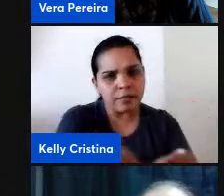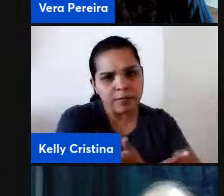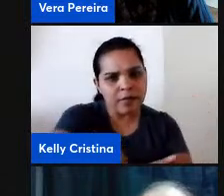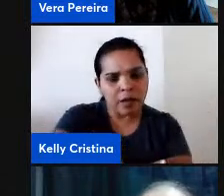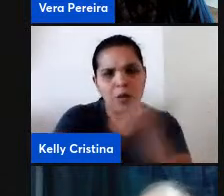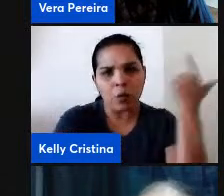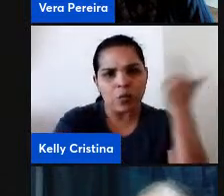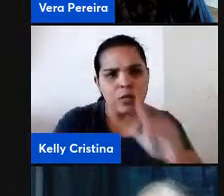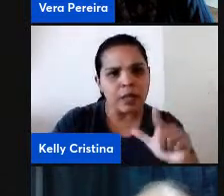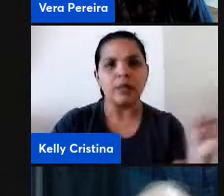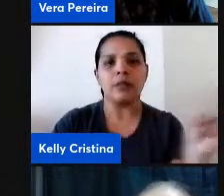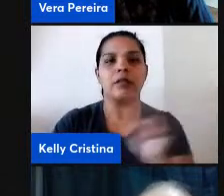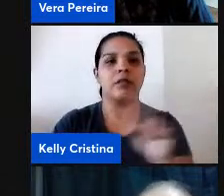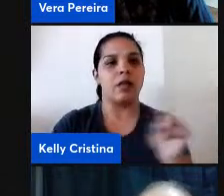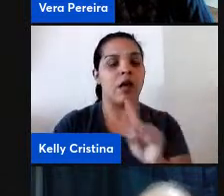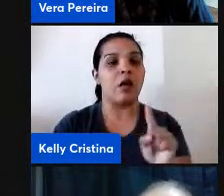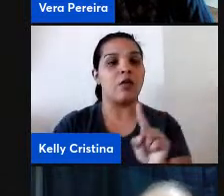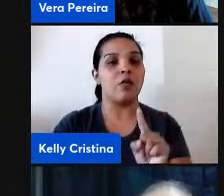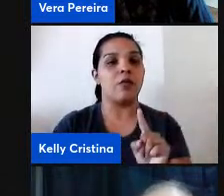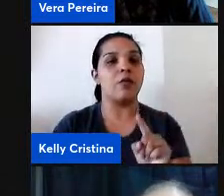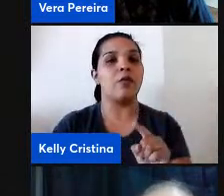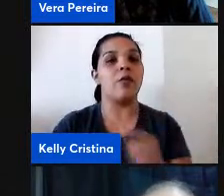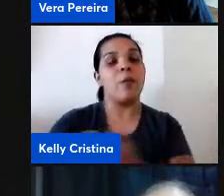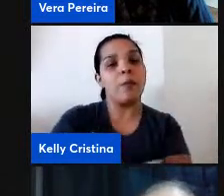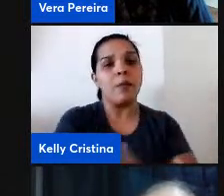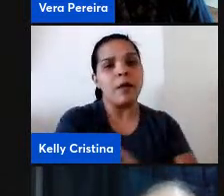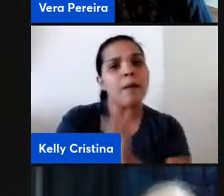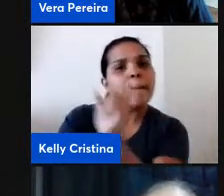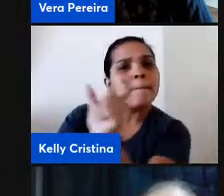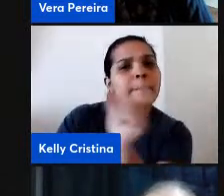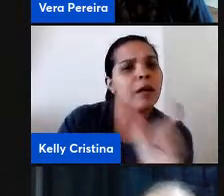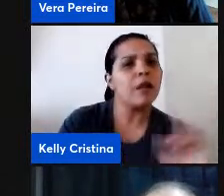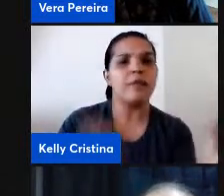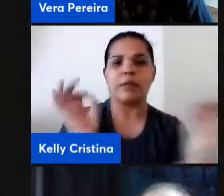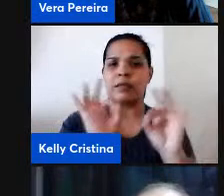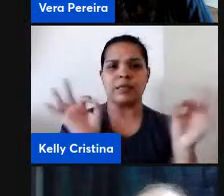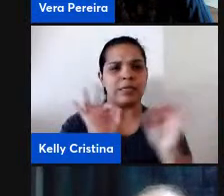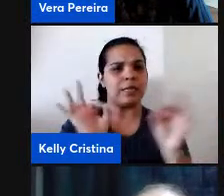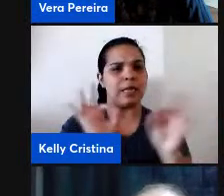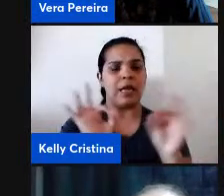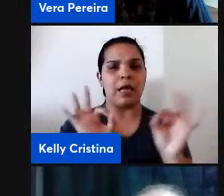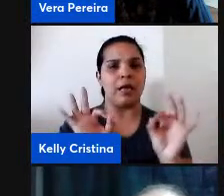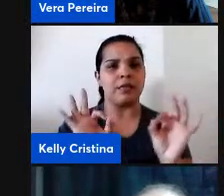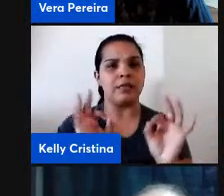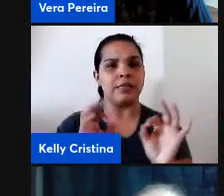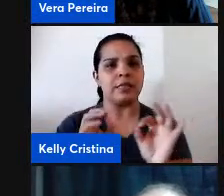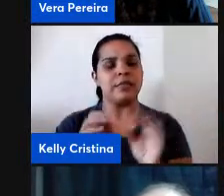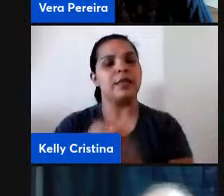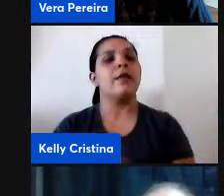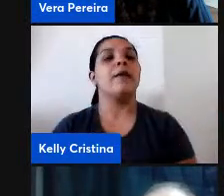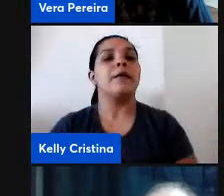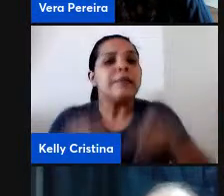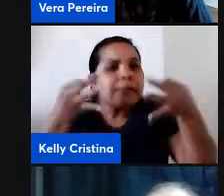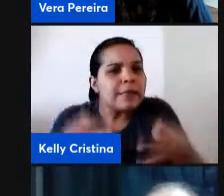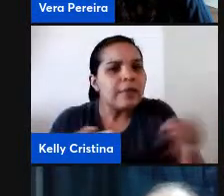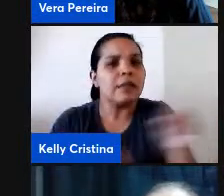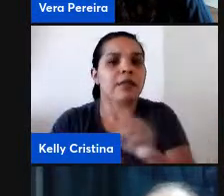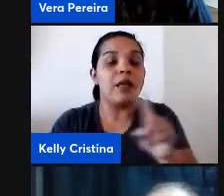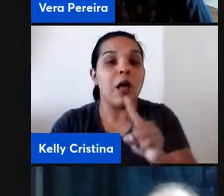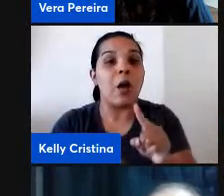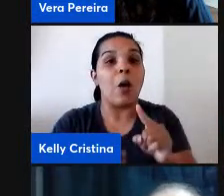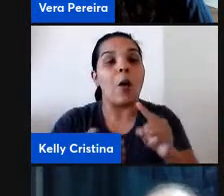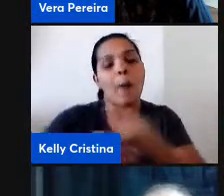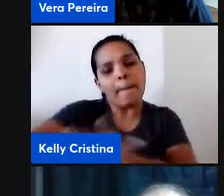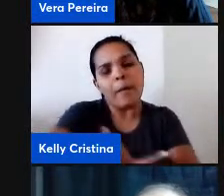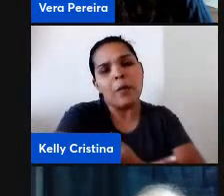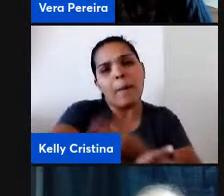bebê fala palavras, e nem fala palavras certinhas, não. Ele começa a